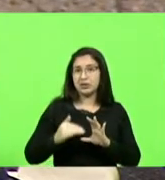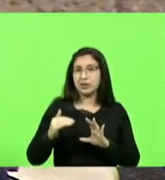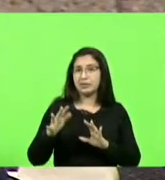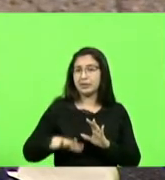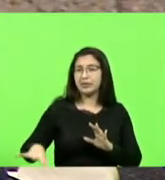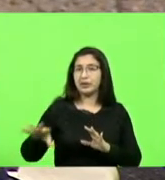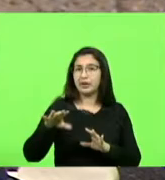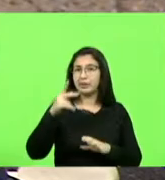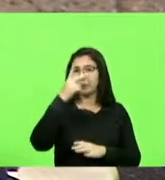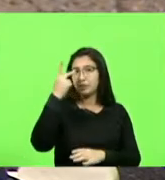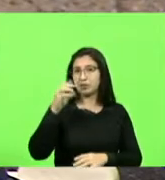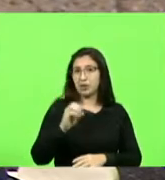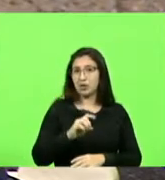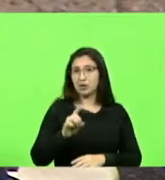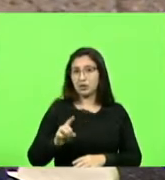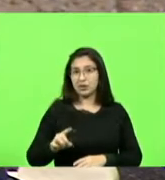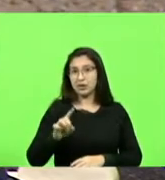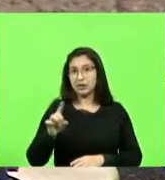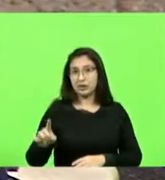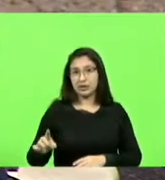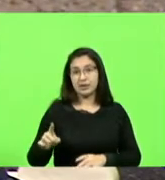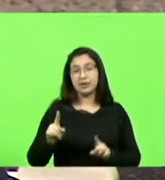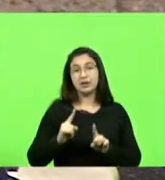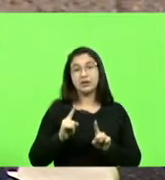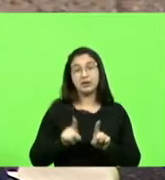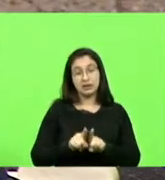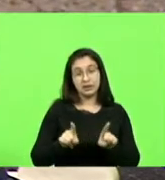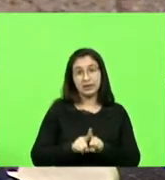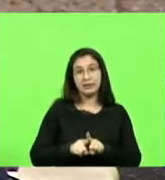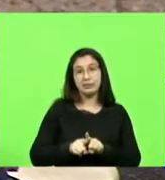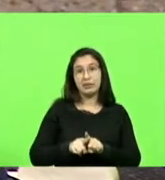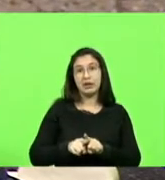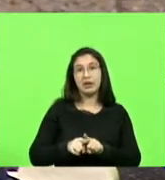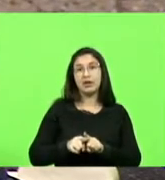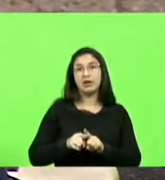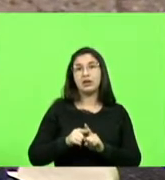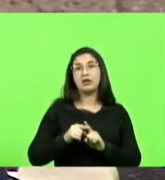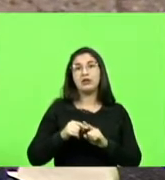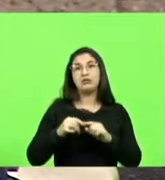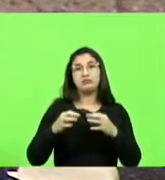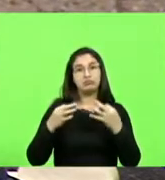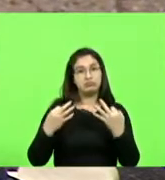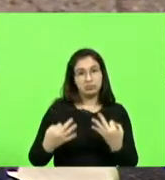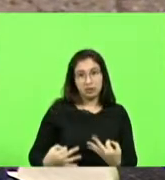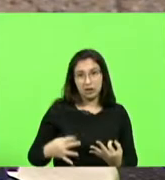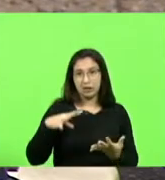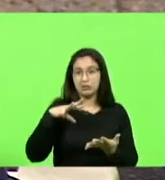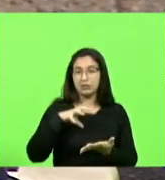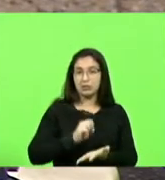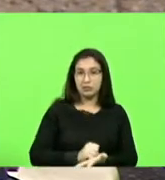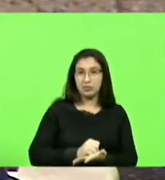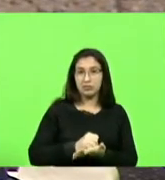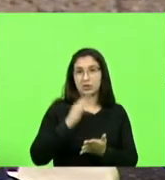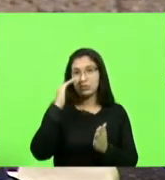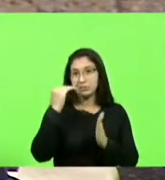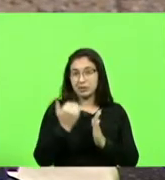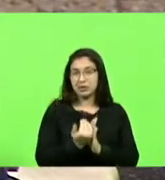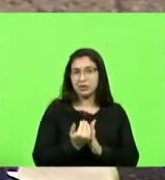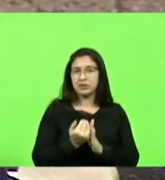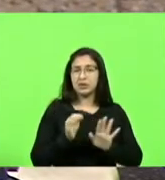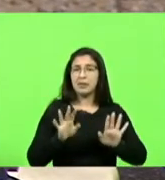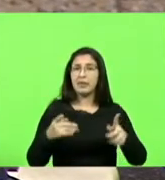OZZ, que diz que está convicto de fazer a sua parte, que está convicto em fazer a sua parte do contrato. Nós precisamos